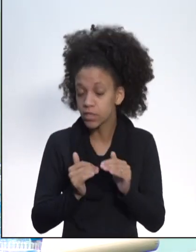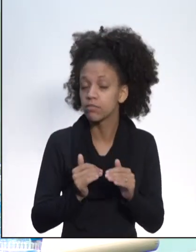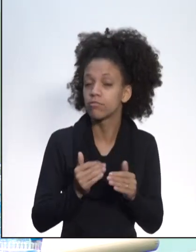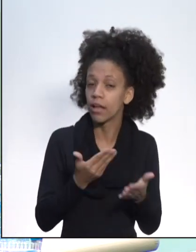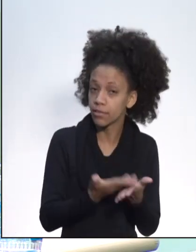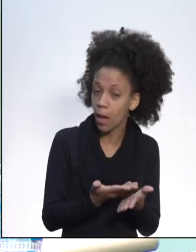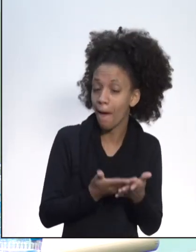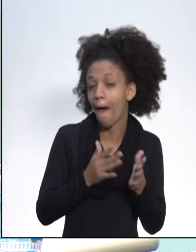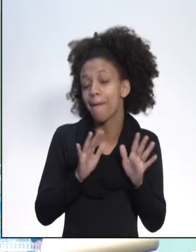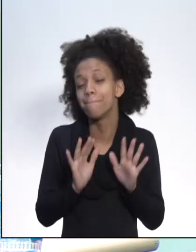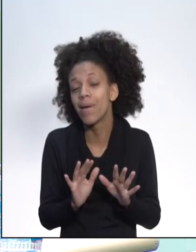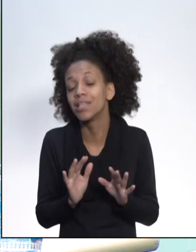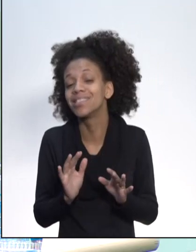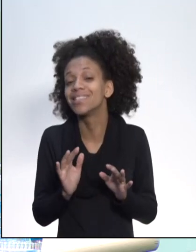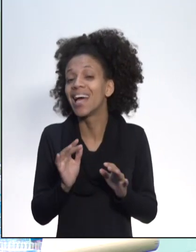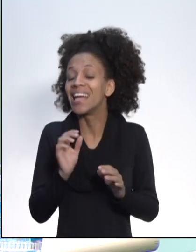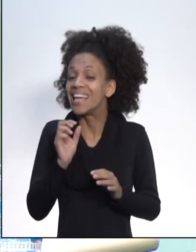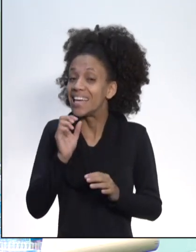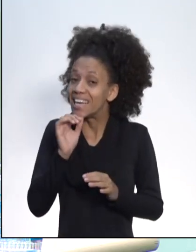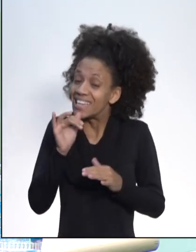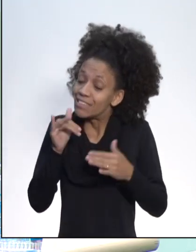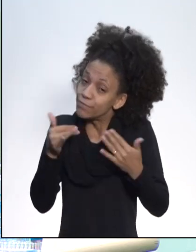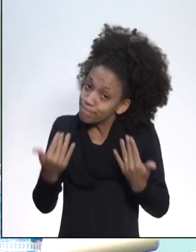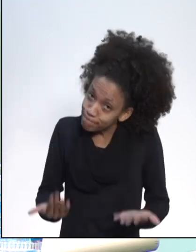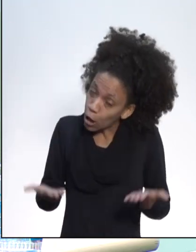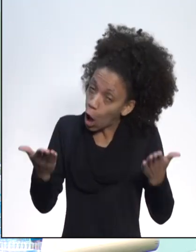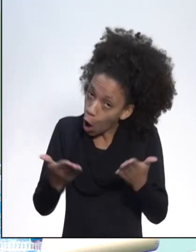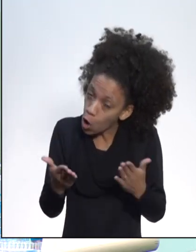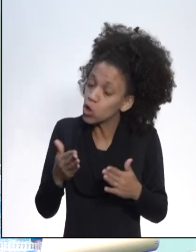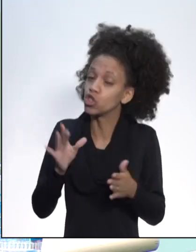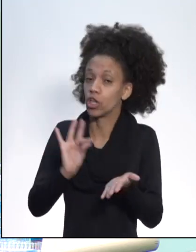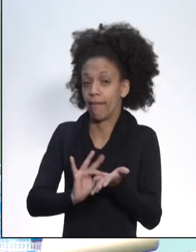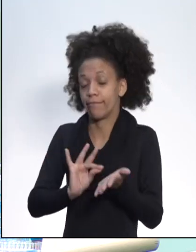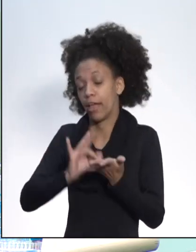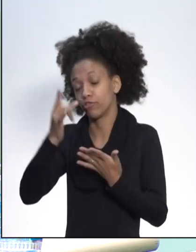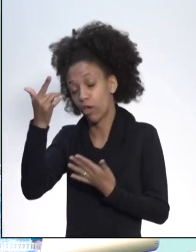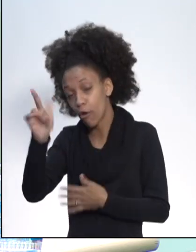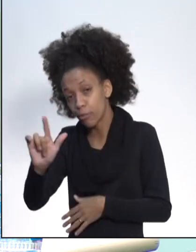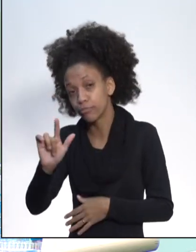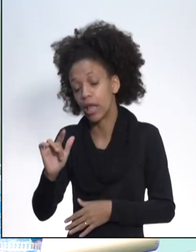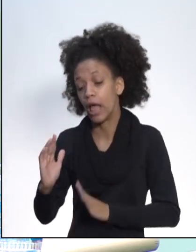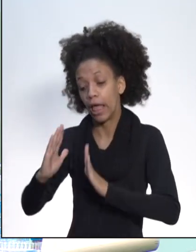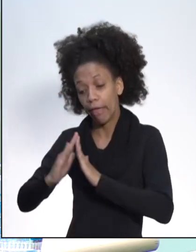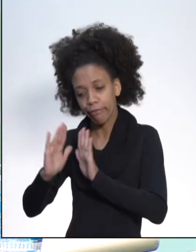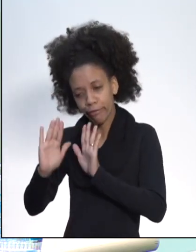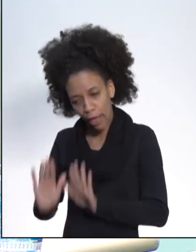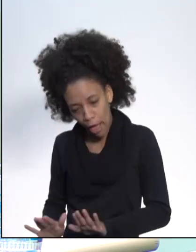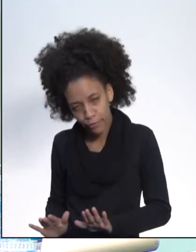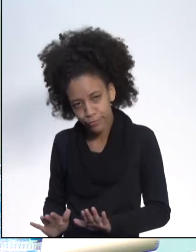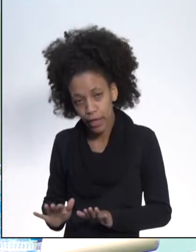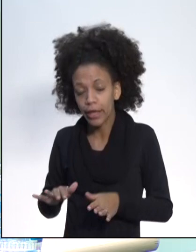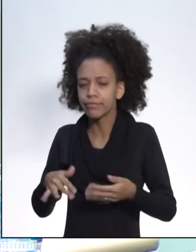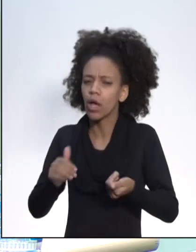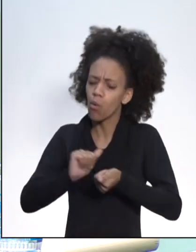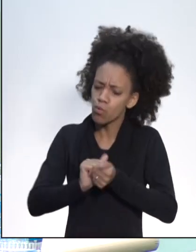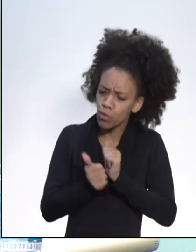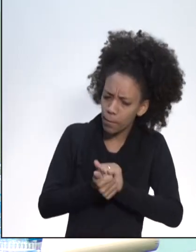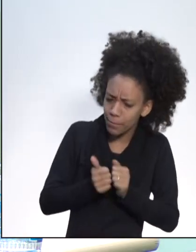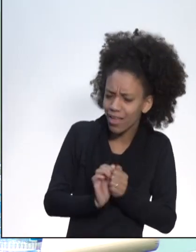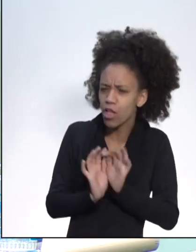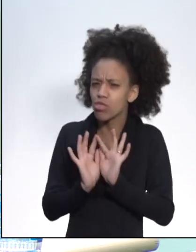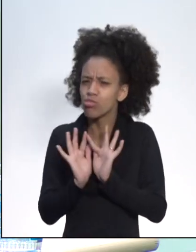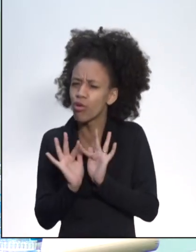ano. Como vocês estão em casa, não estão na sala de aula, nós adaptamos. E aí, lá no